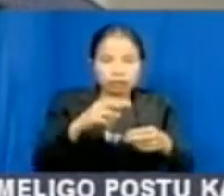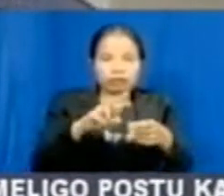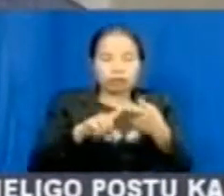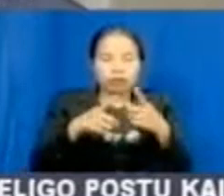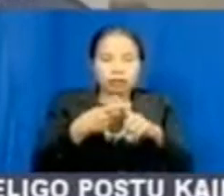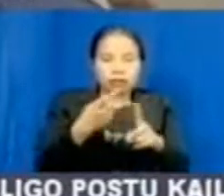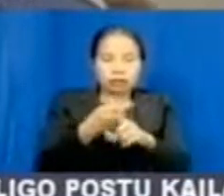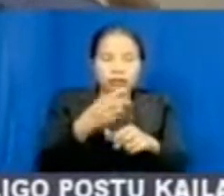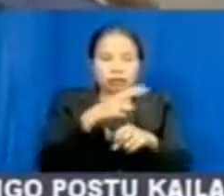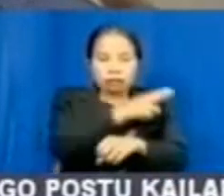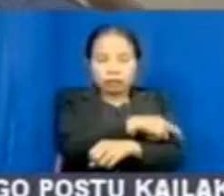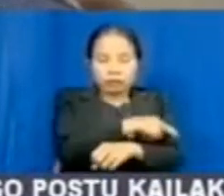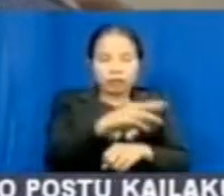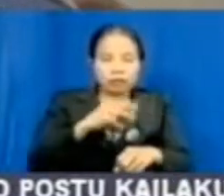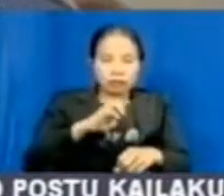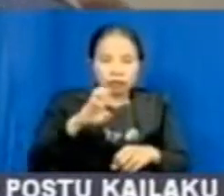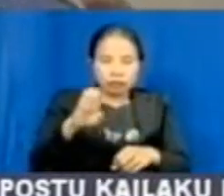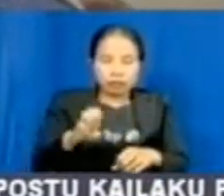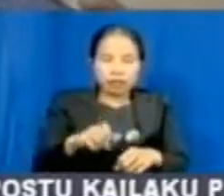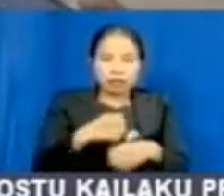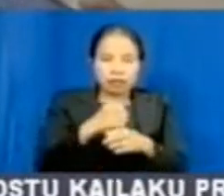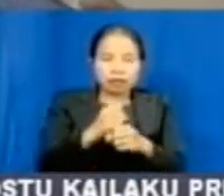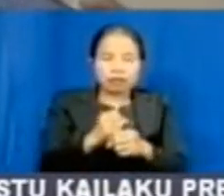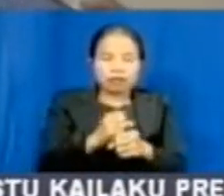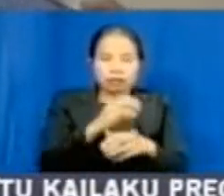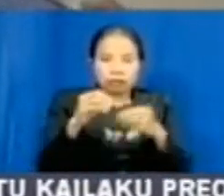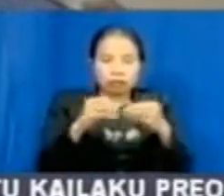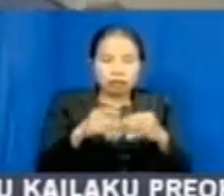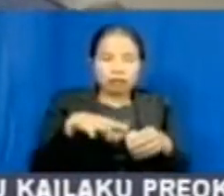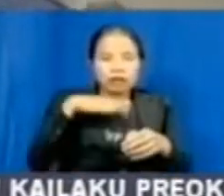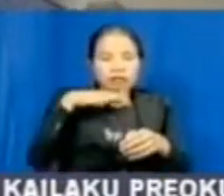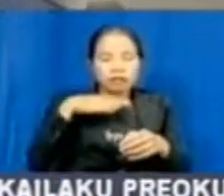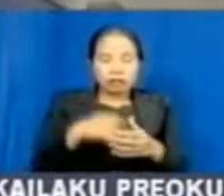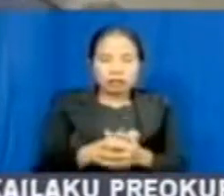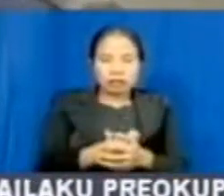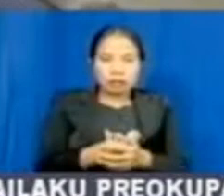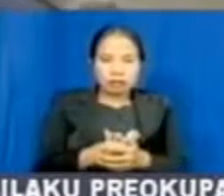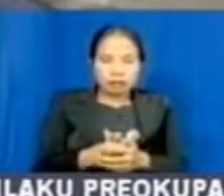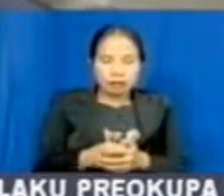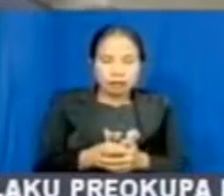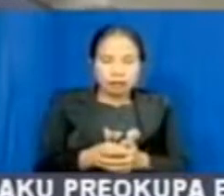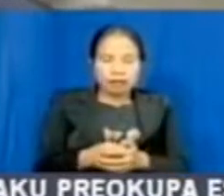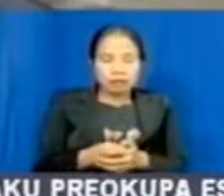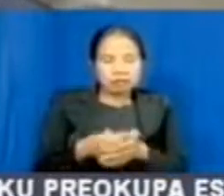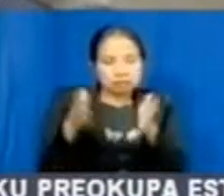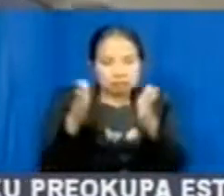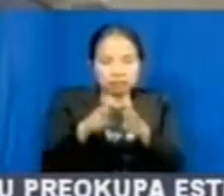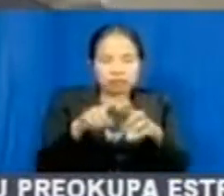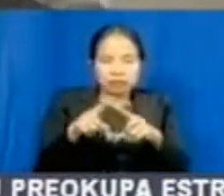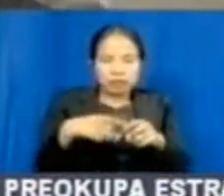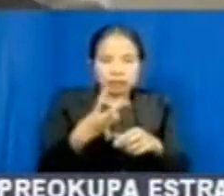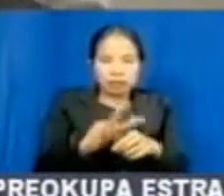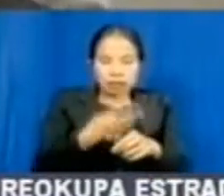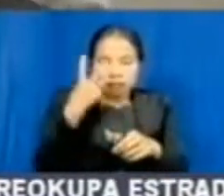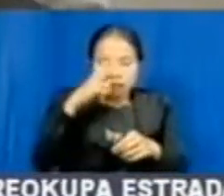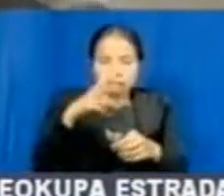itu ni halo kona ba gestaun be lishu ne atau fahe lishu ne antau ne buat kikuan mai be kono teliga bai